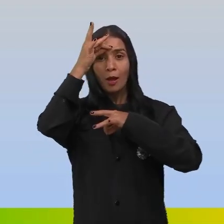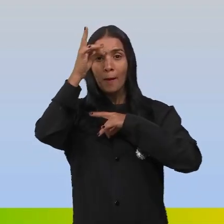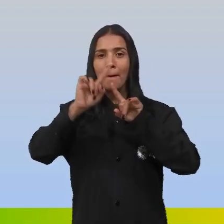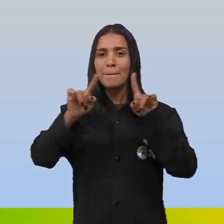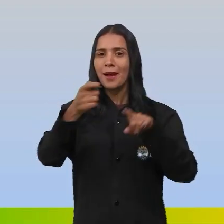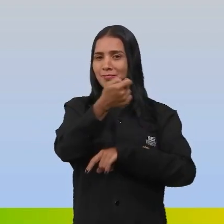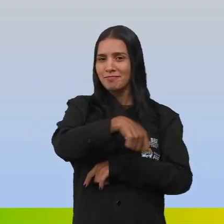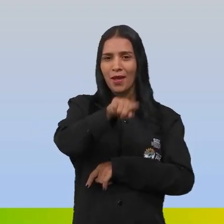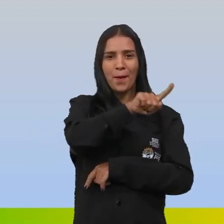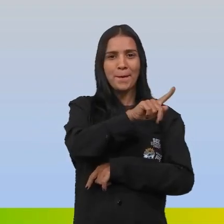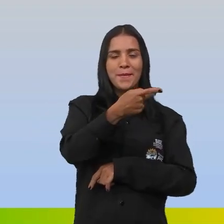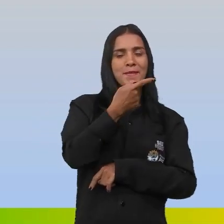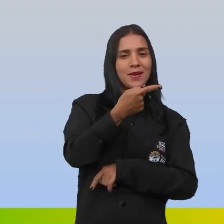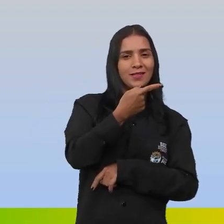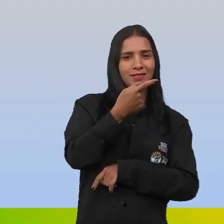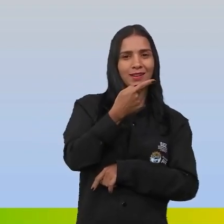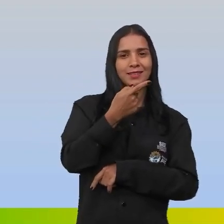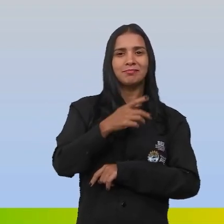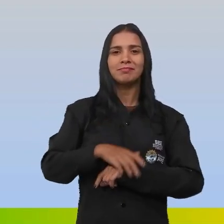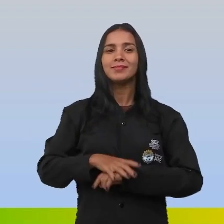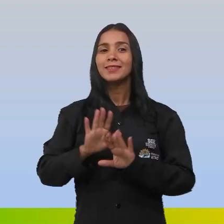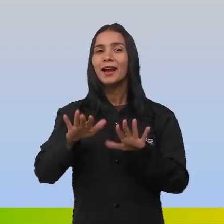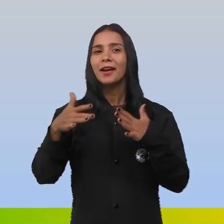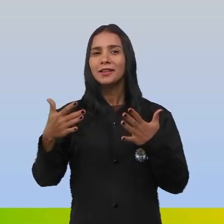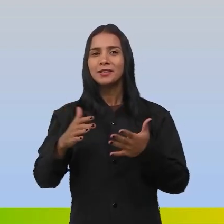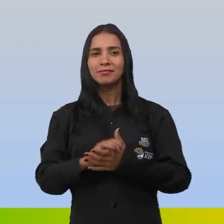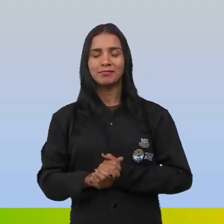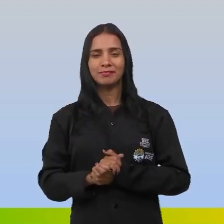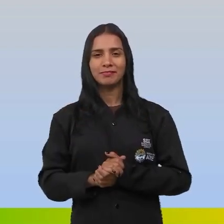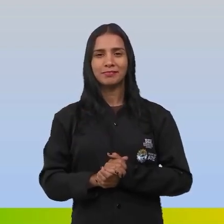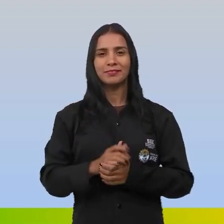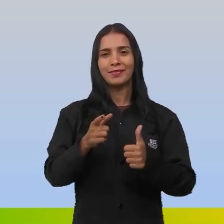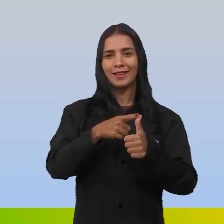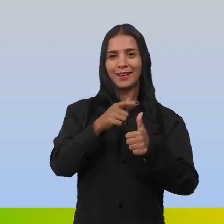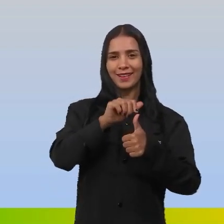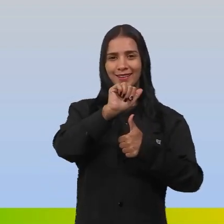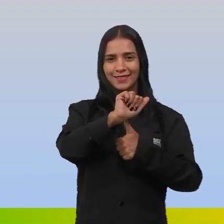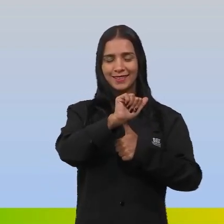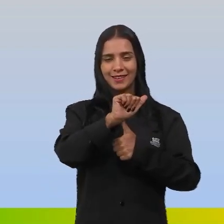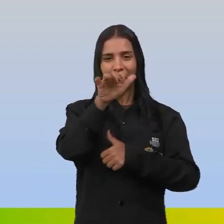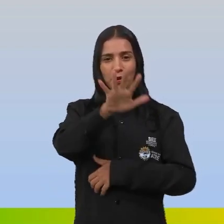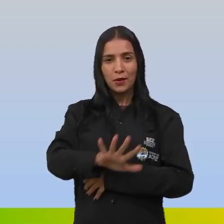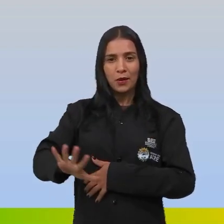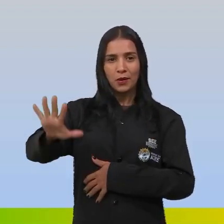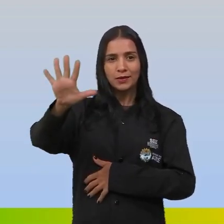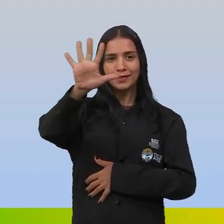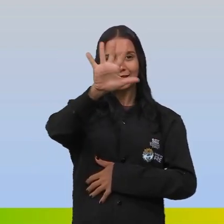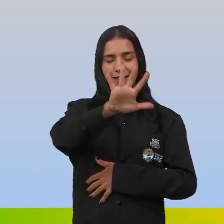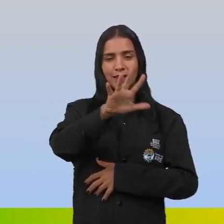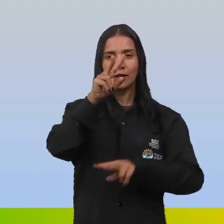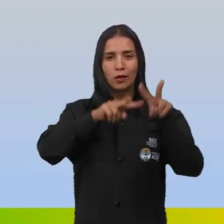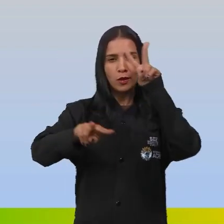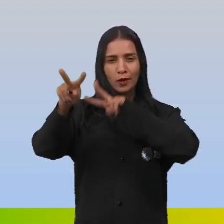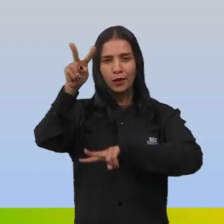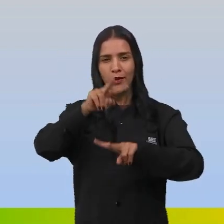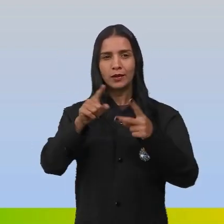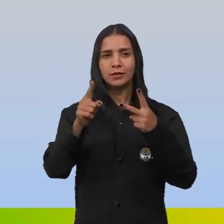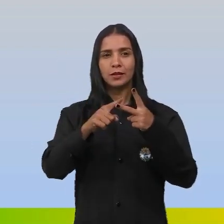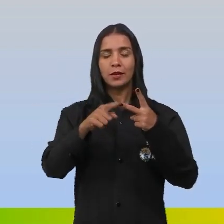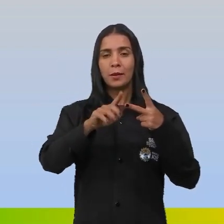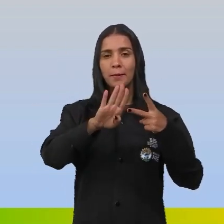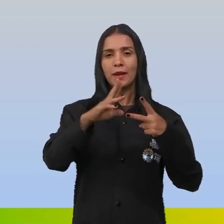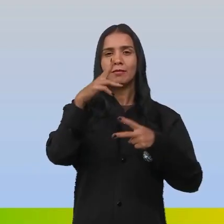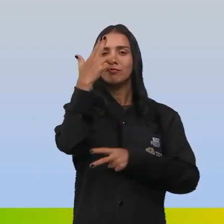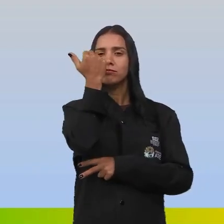de palavras? A letra A diz o seguinte: o cenário e os elementos visuais. A letra B, a maquiagem